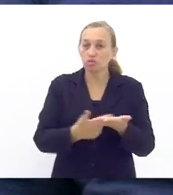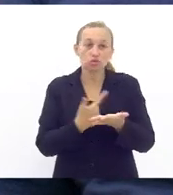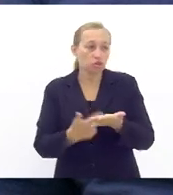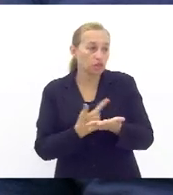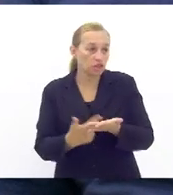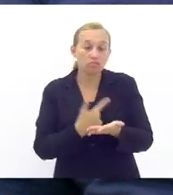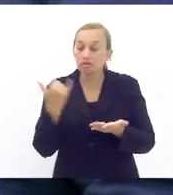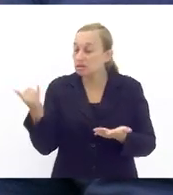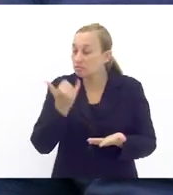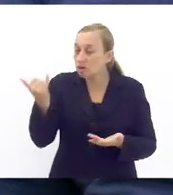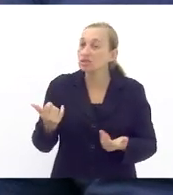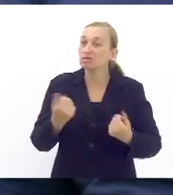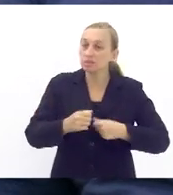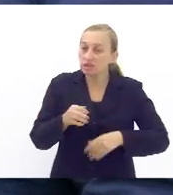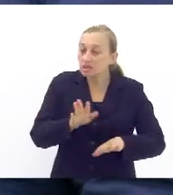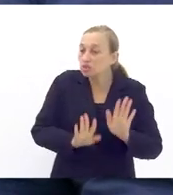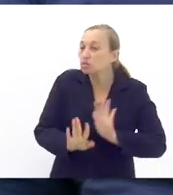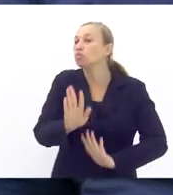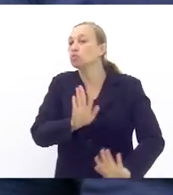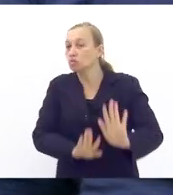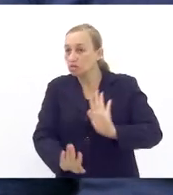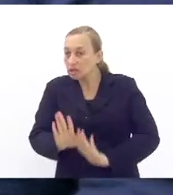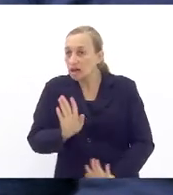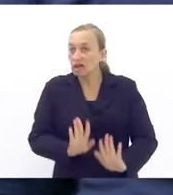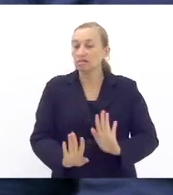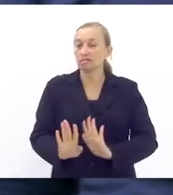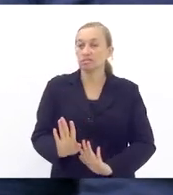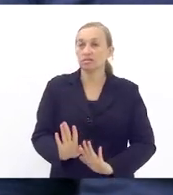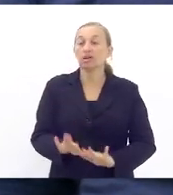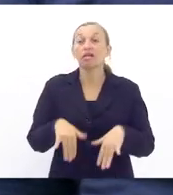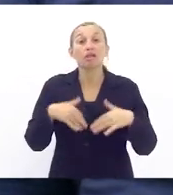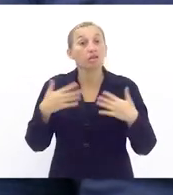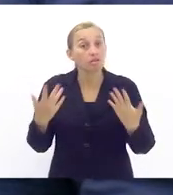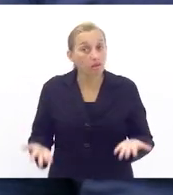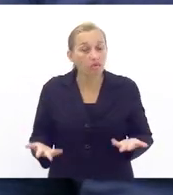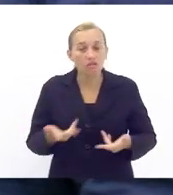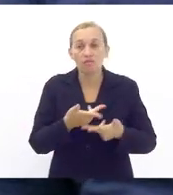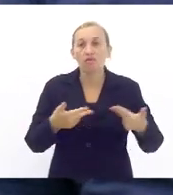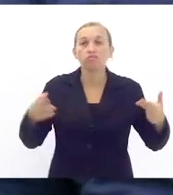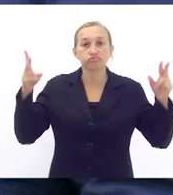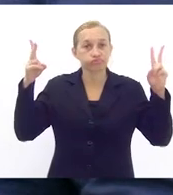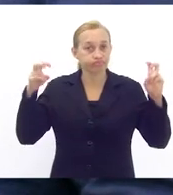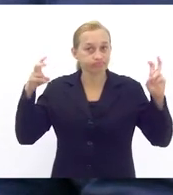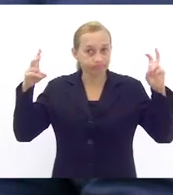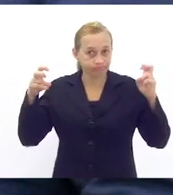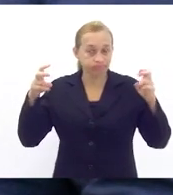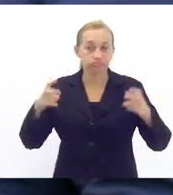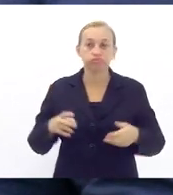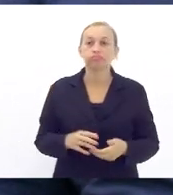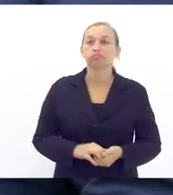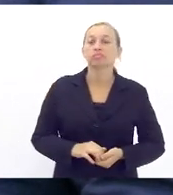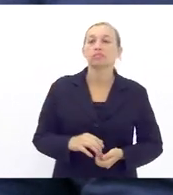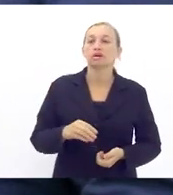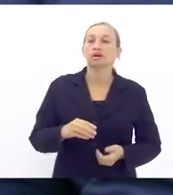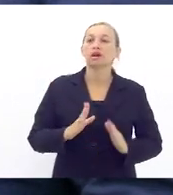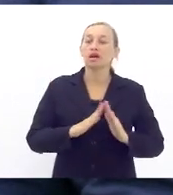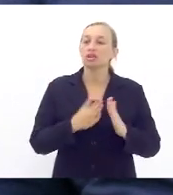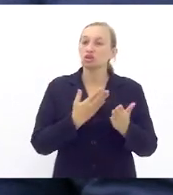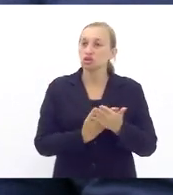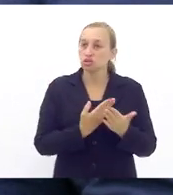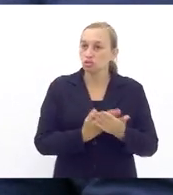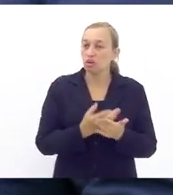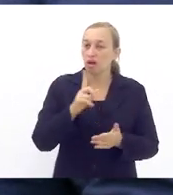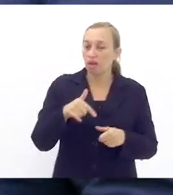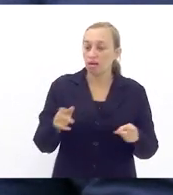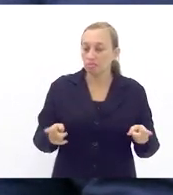de um cuidado de um transporte adequado para isso Então são muitas questões é a Martins Pena é